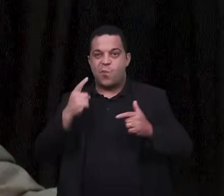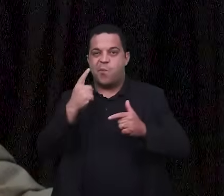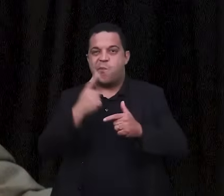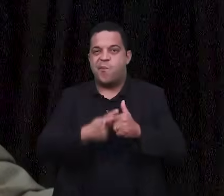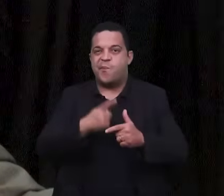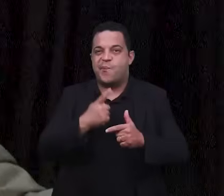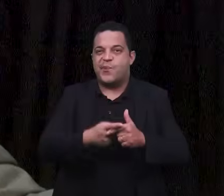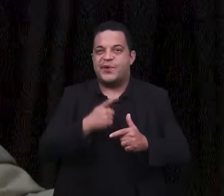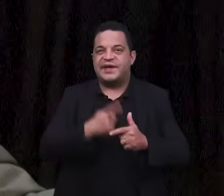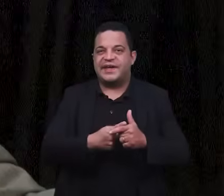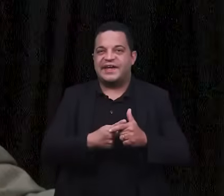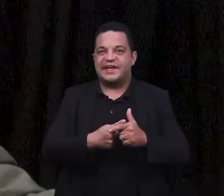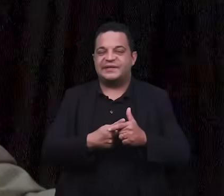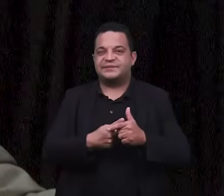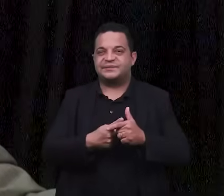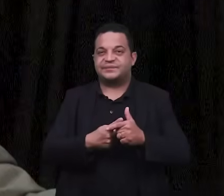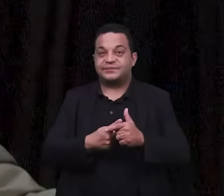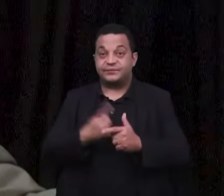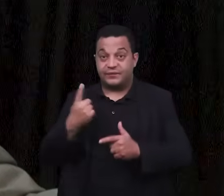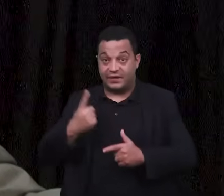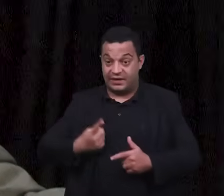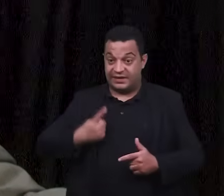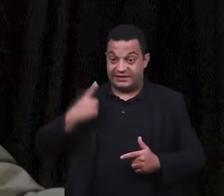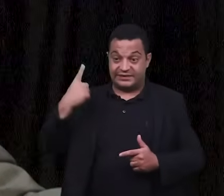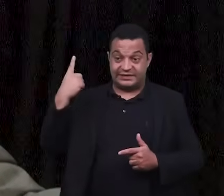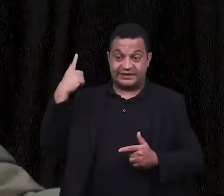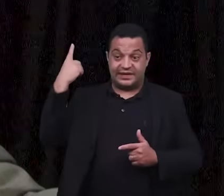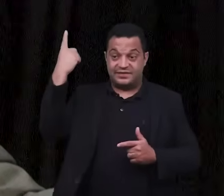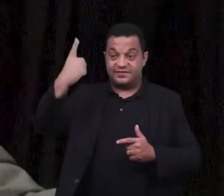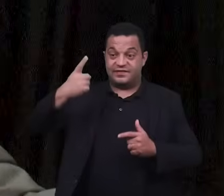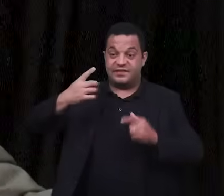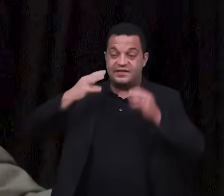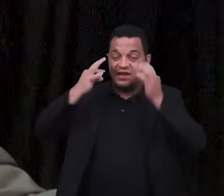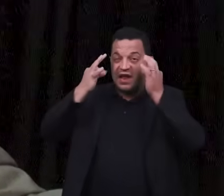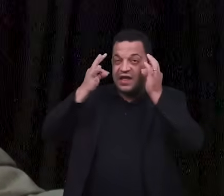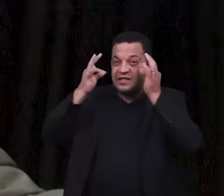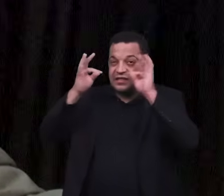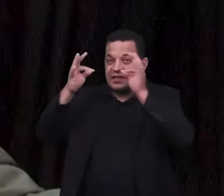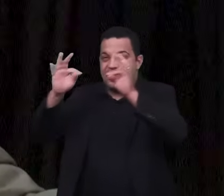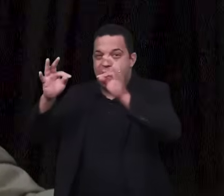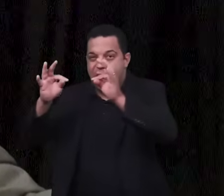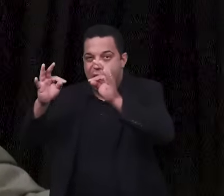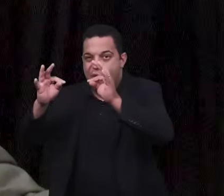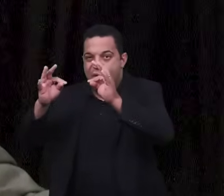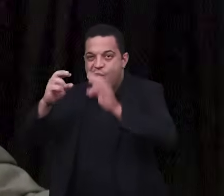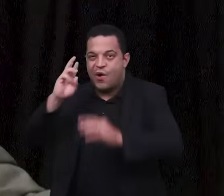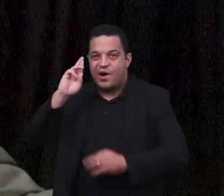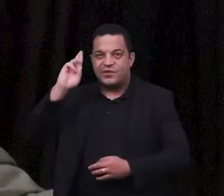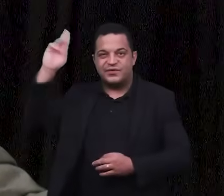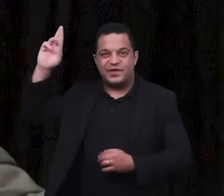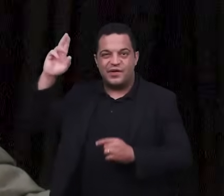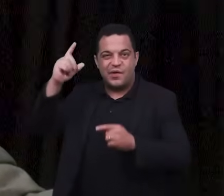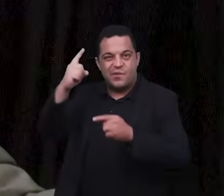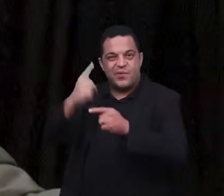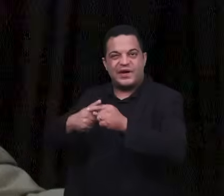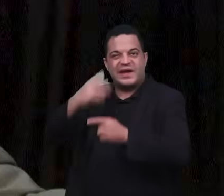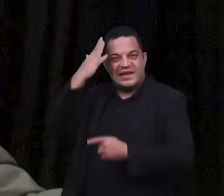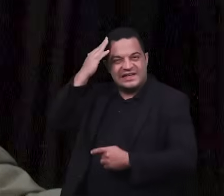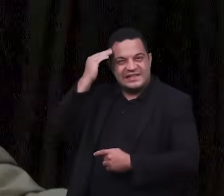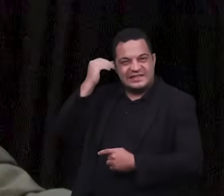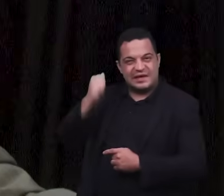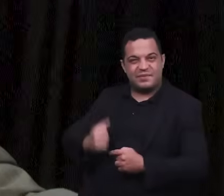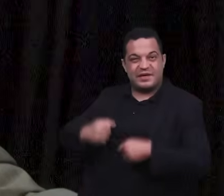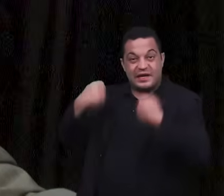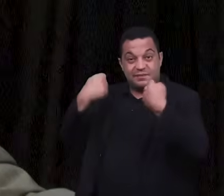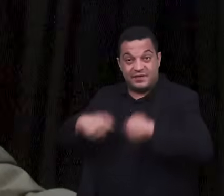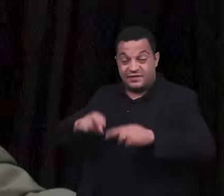ele temeu ao Senhor. Ai de mim de tocar no ungido do Senhor. É interessante o entendimento